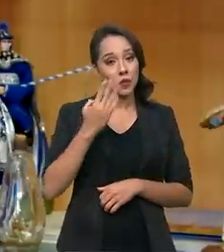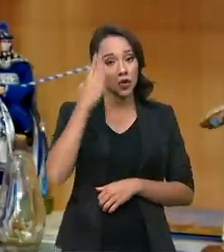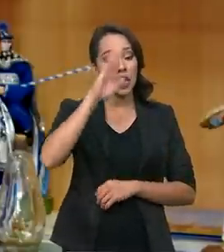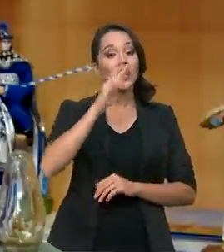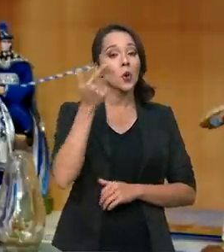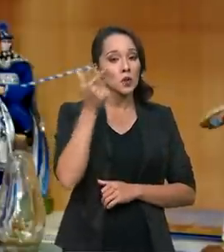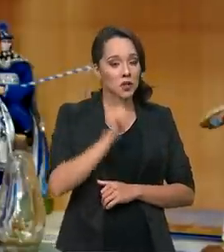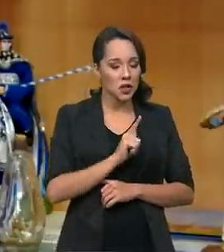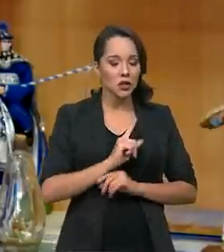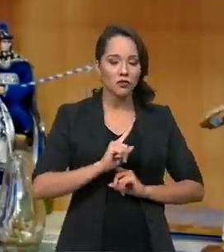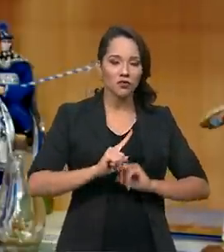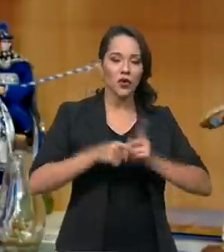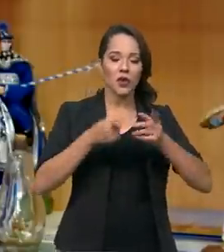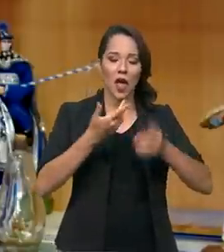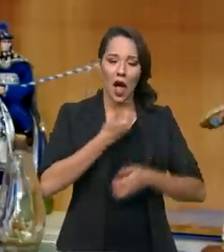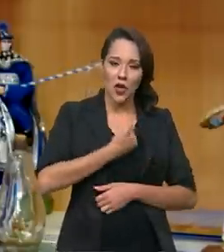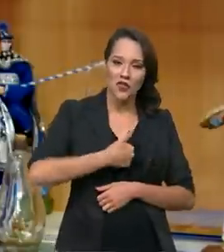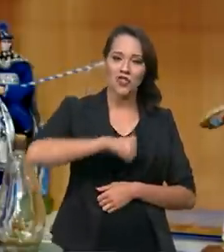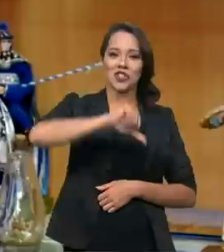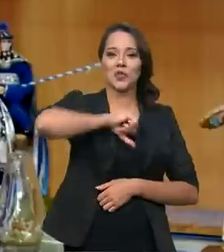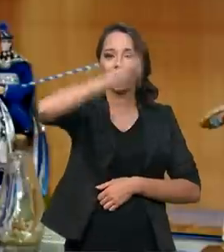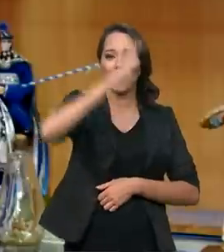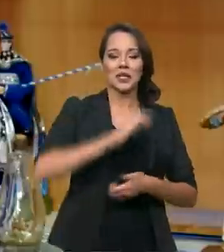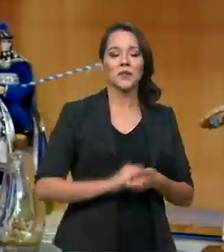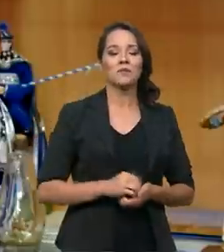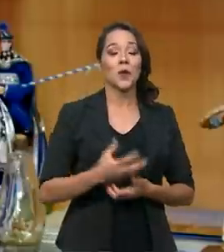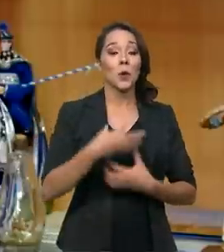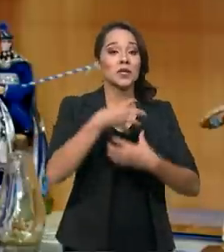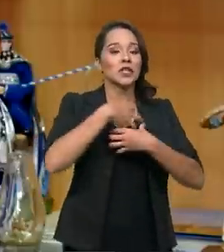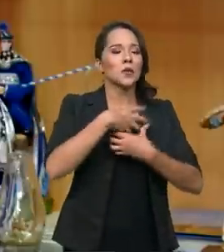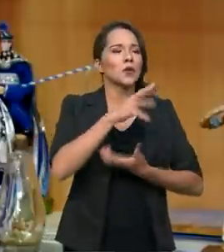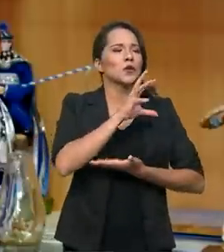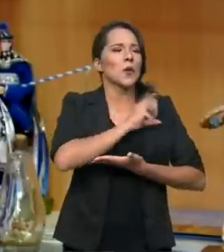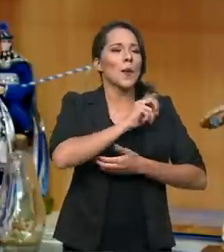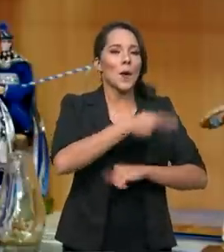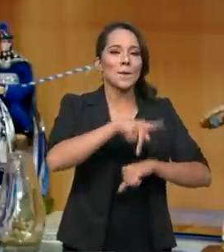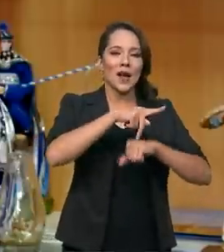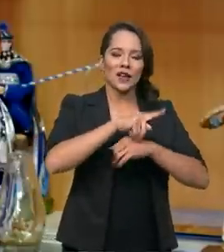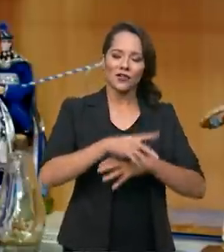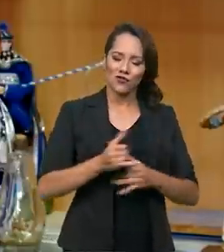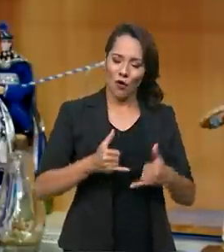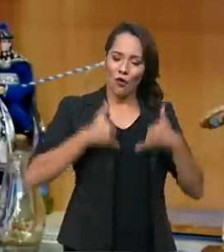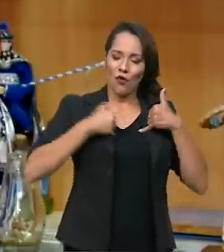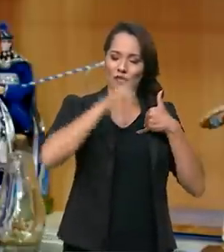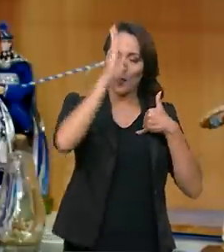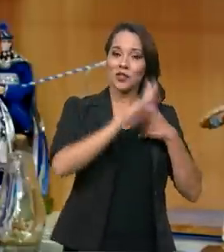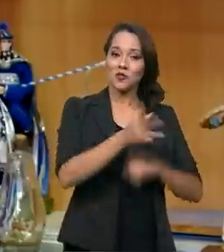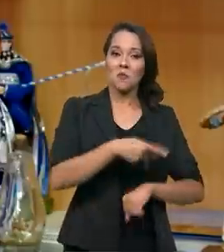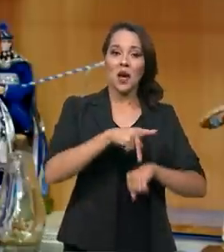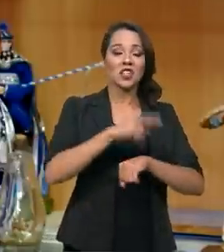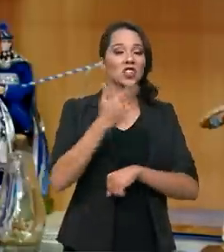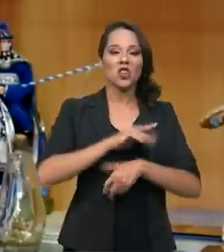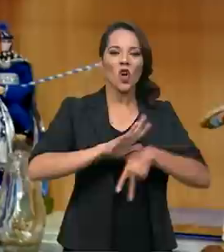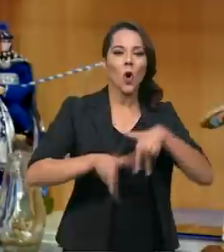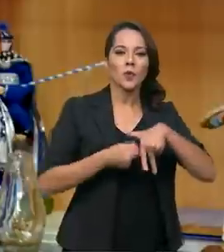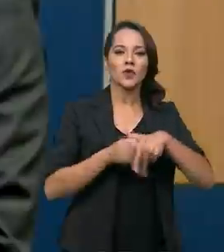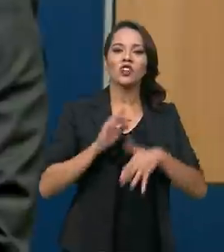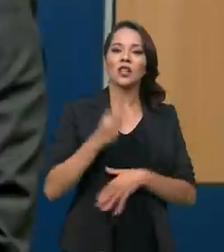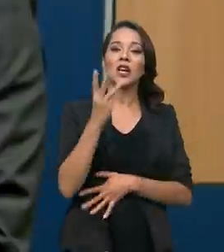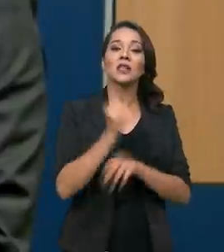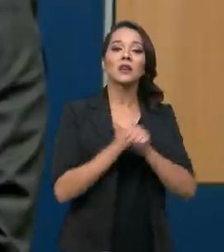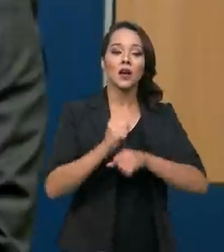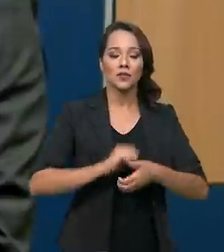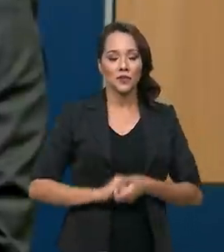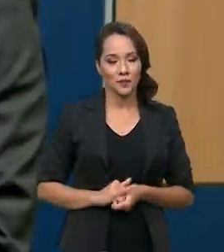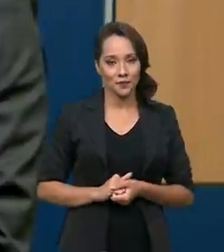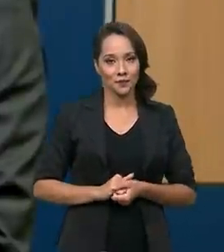conseguindo quer conquistar o sistema do brasileiro o patriotismo do brasileiro e o orgulho do brasileiro de um país que não tem corrupção há três anos